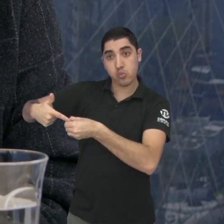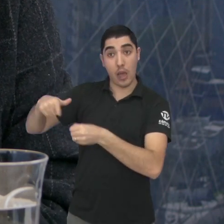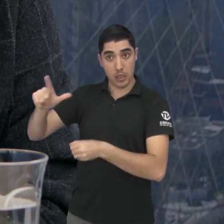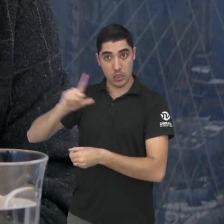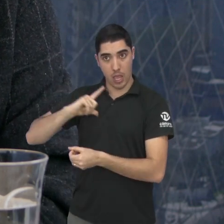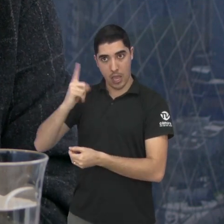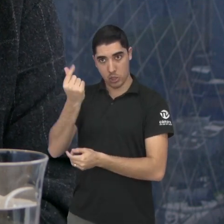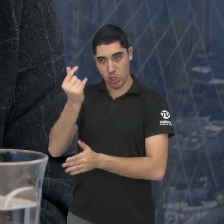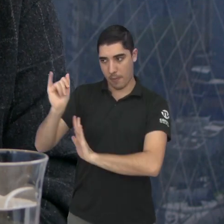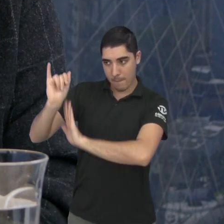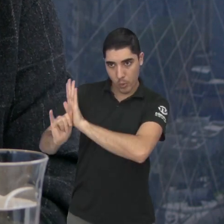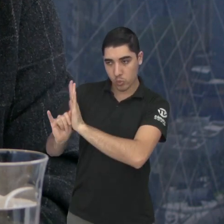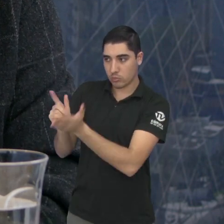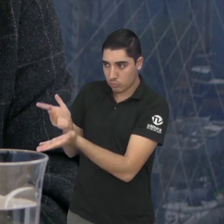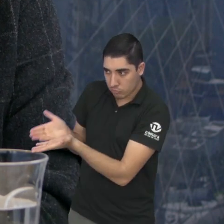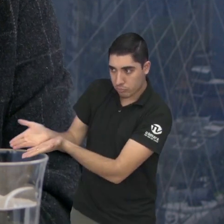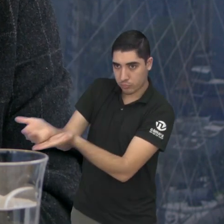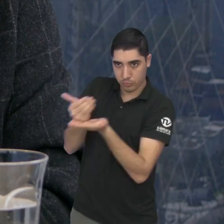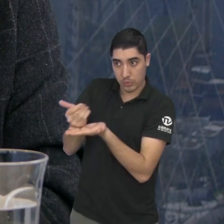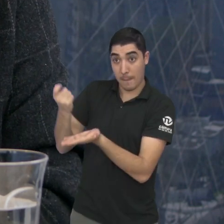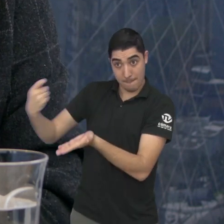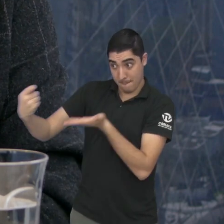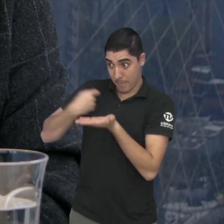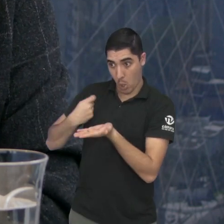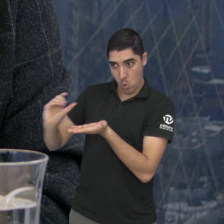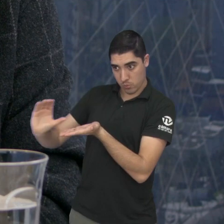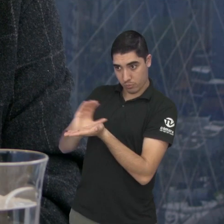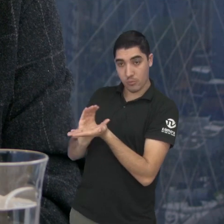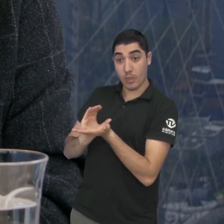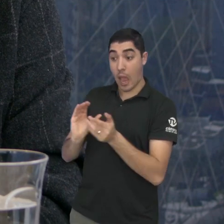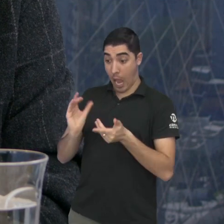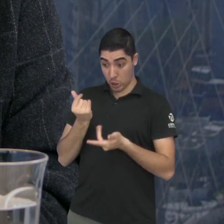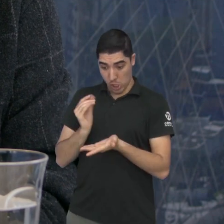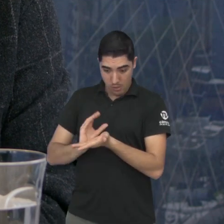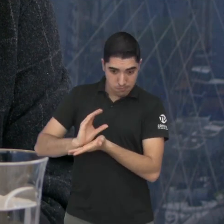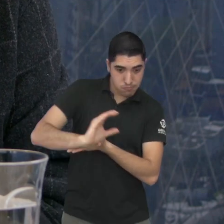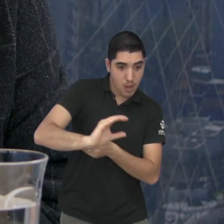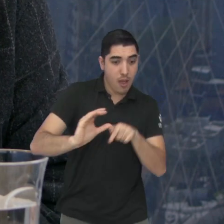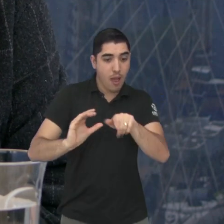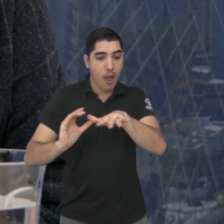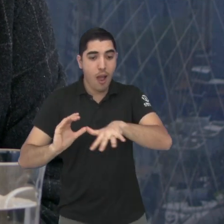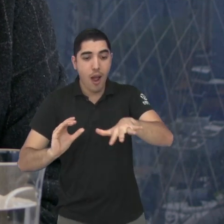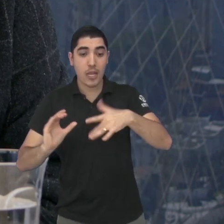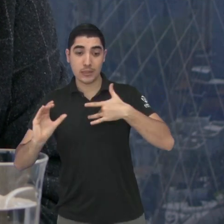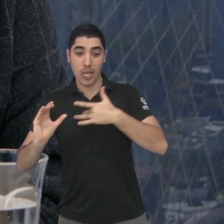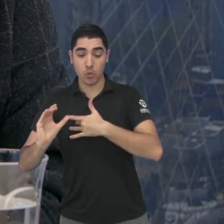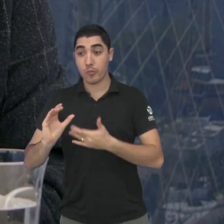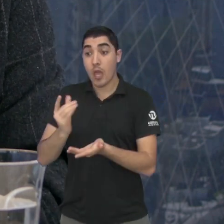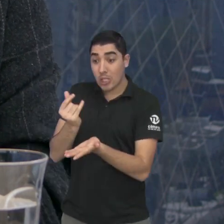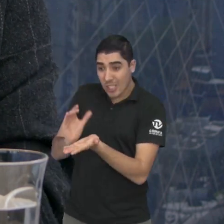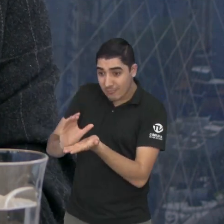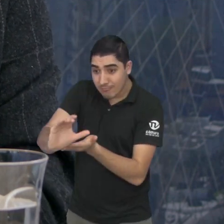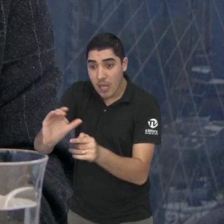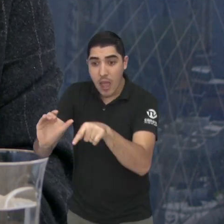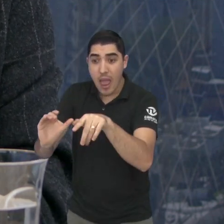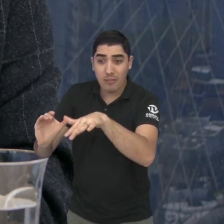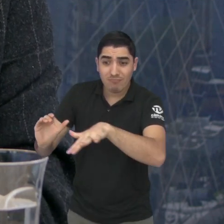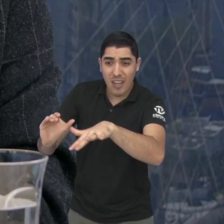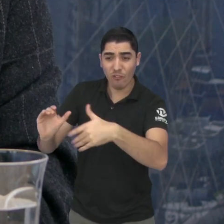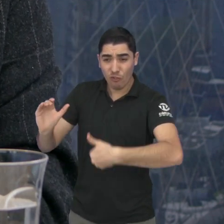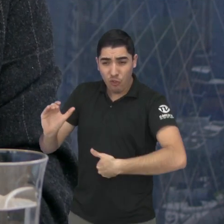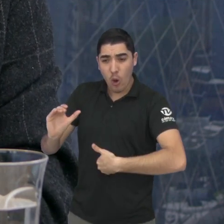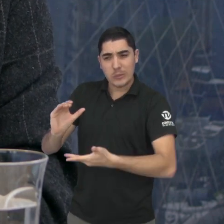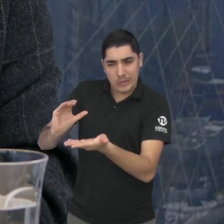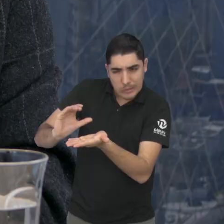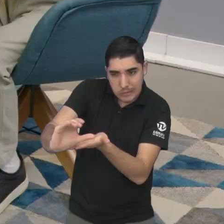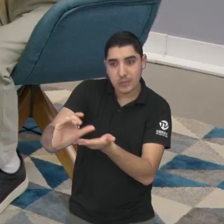você pagar o imposto da gasolina, esse dinheiro vai para a saúde, esse dinheiro vai para acabar a fome. Se eu souber para onde está